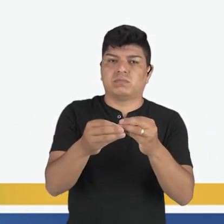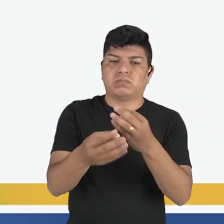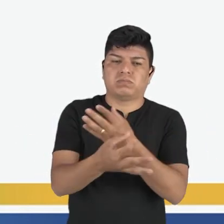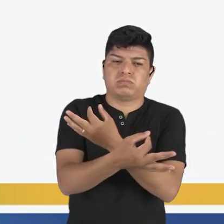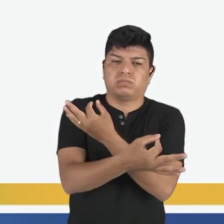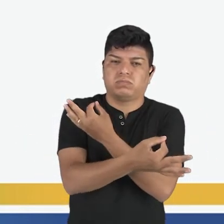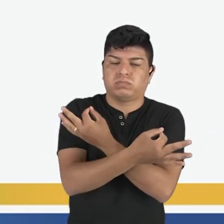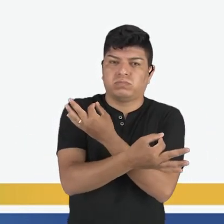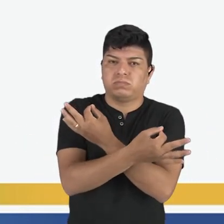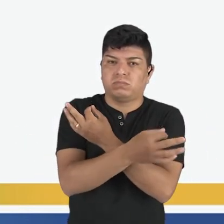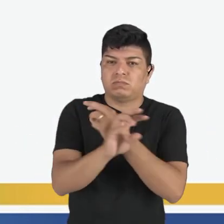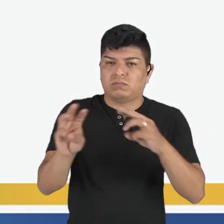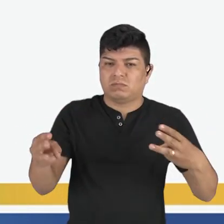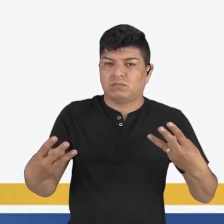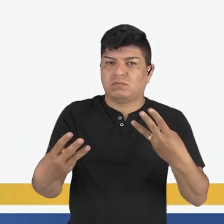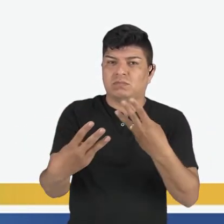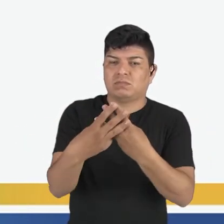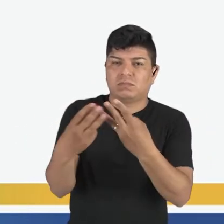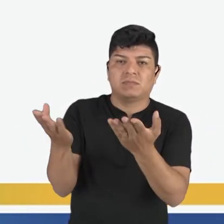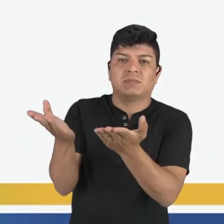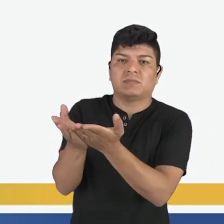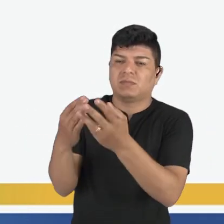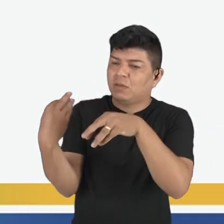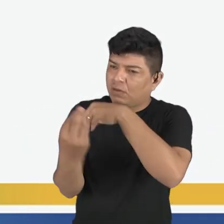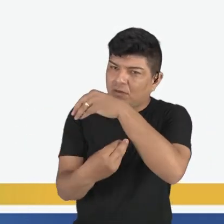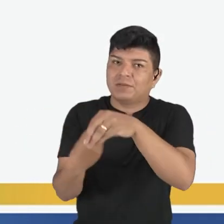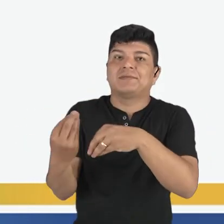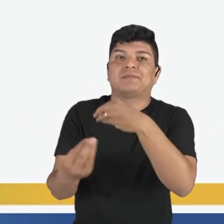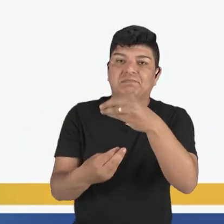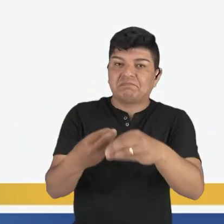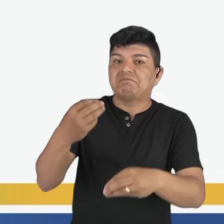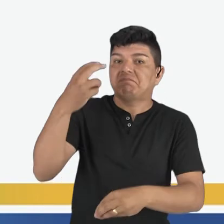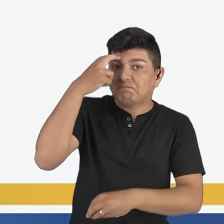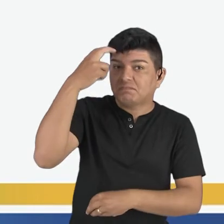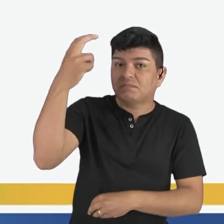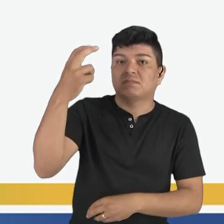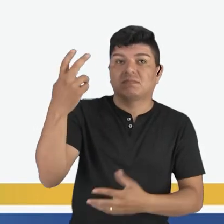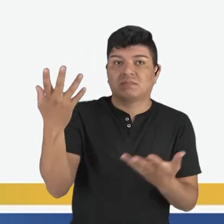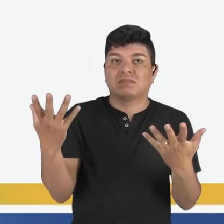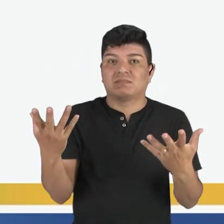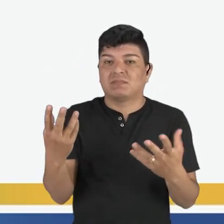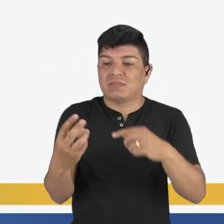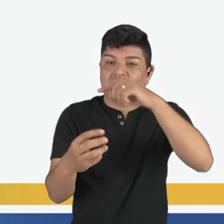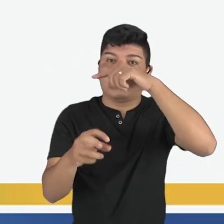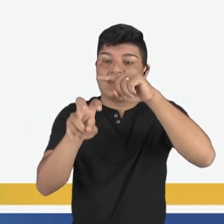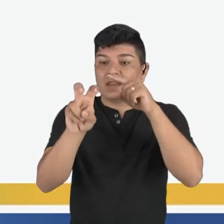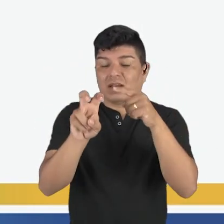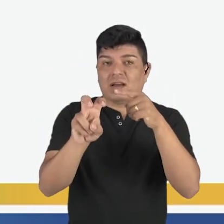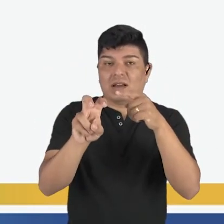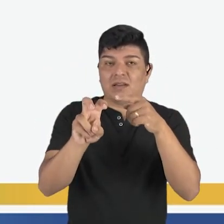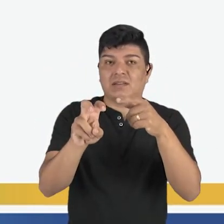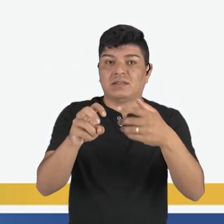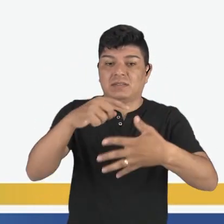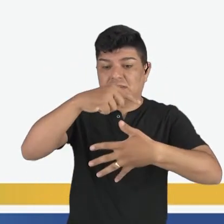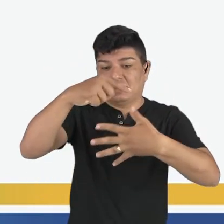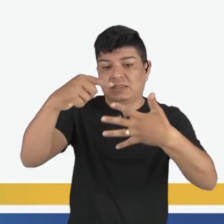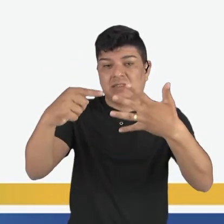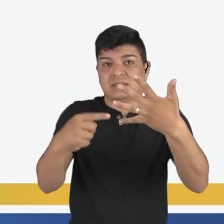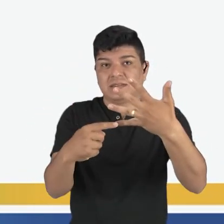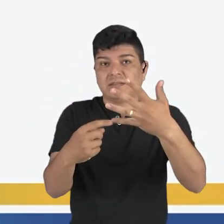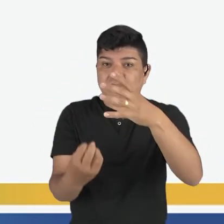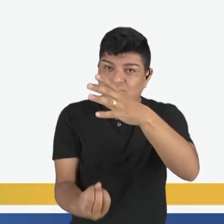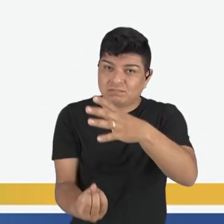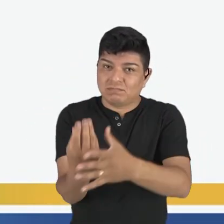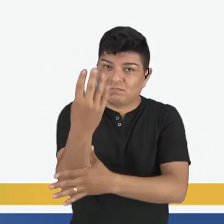judaísmo, zoroastrismo e cristianismo. Esse cara deve ser genial, né? Ele resolveu pegar essas 5 religiões e criar uma síntese. E